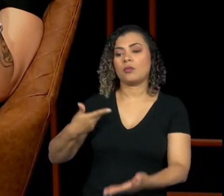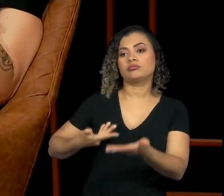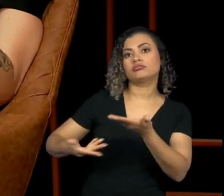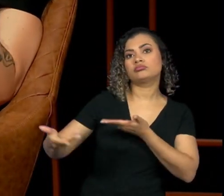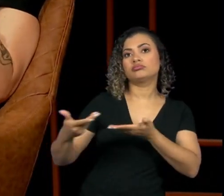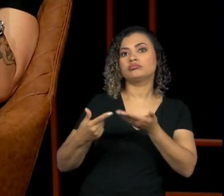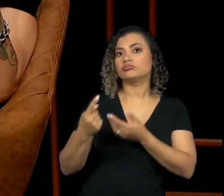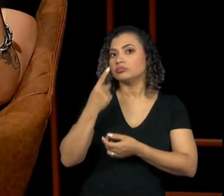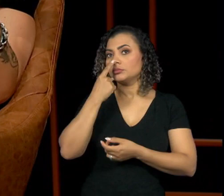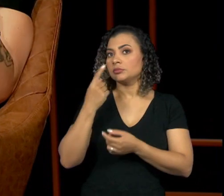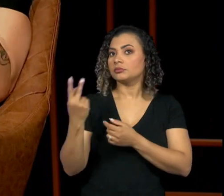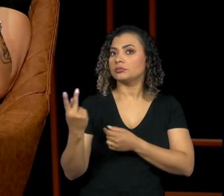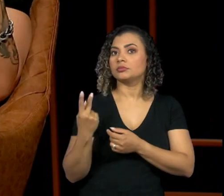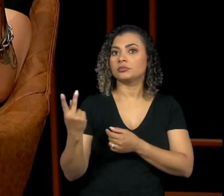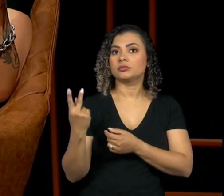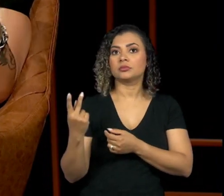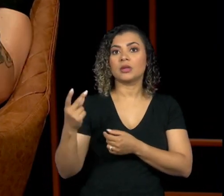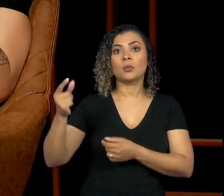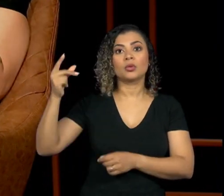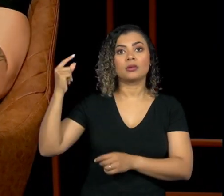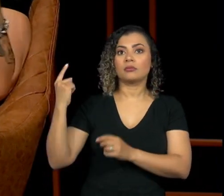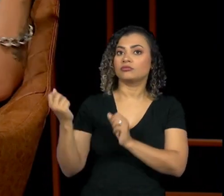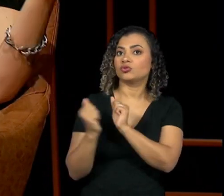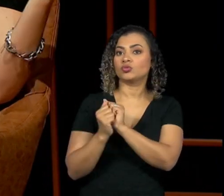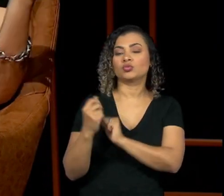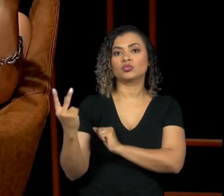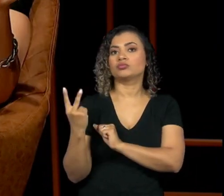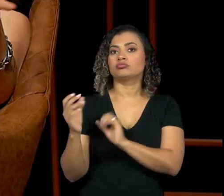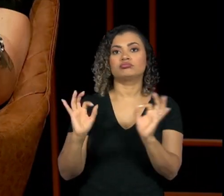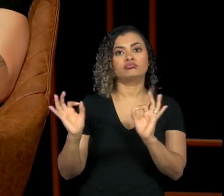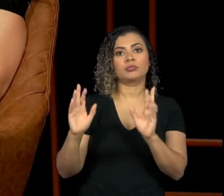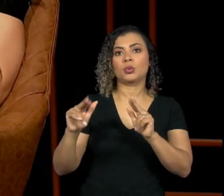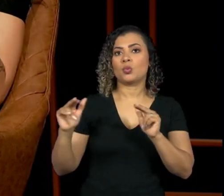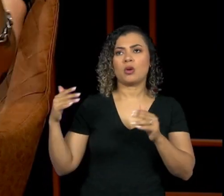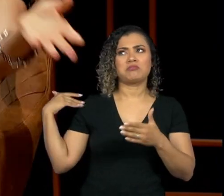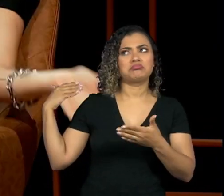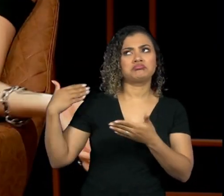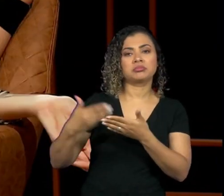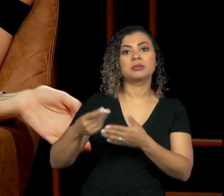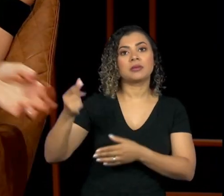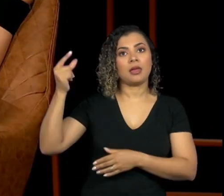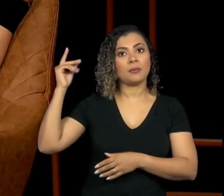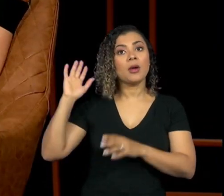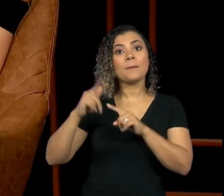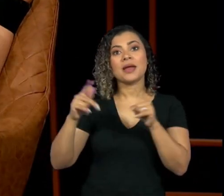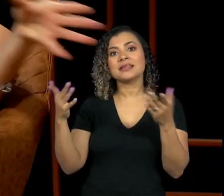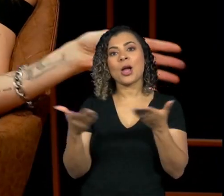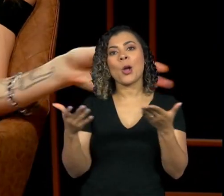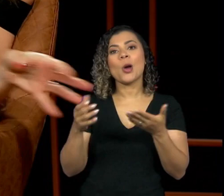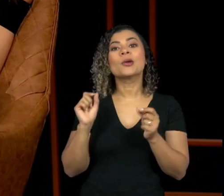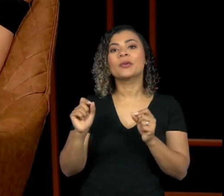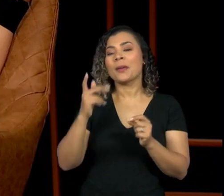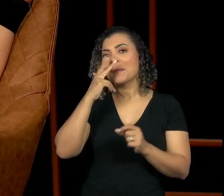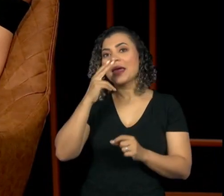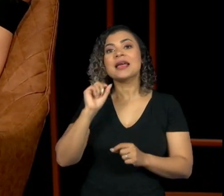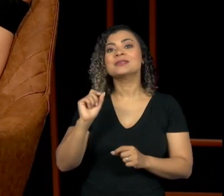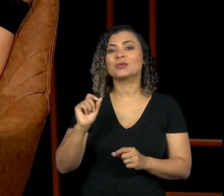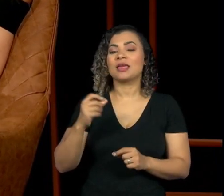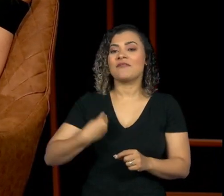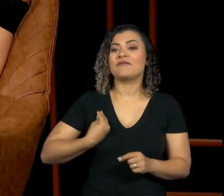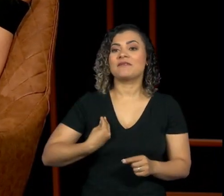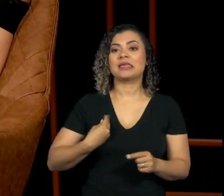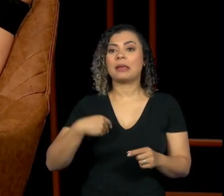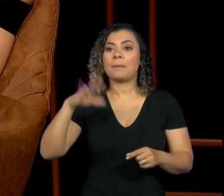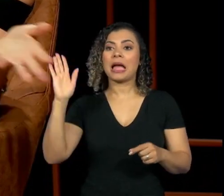relacionamento monogâmico de muito tempo. Eu estou vivendo uma vida bem cigana, como diz meu amigo Facundo, cigana.